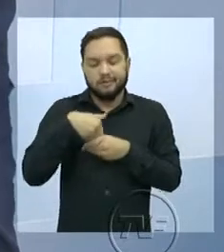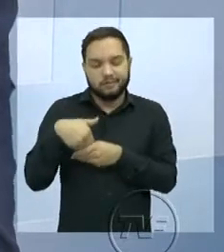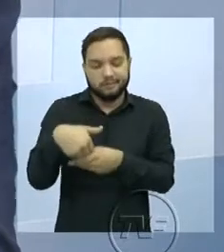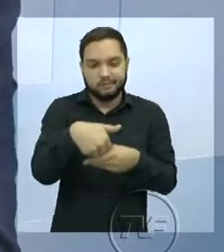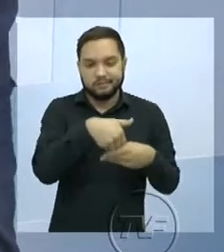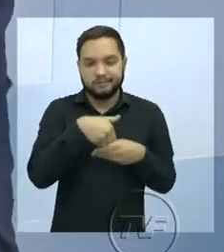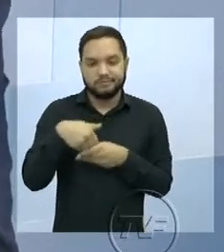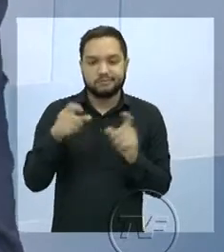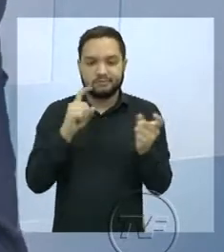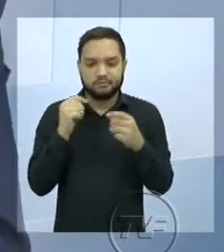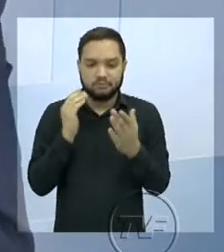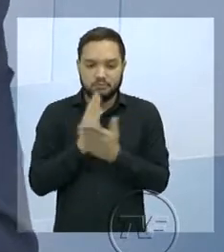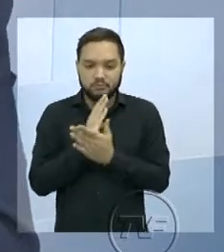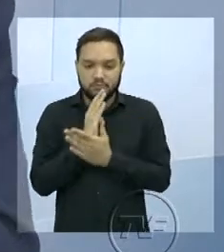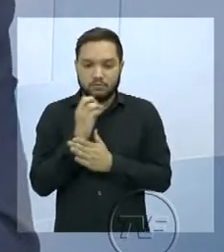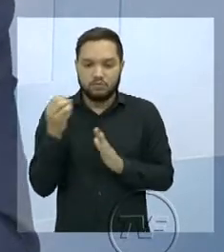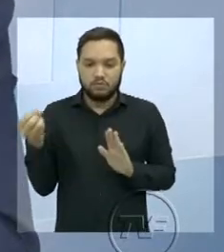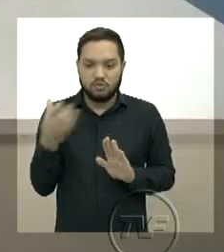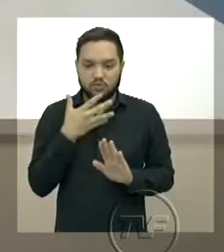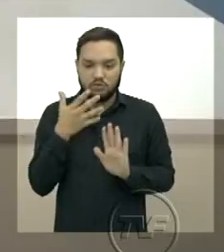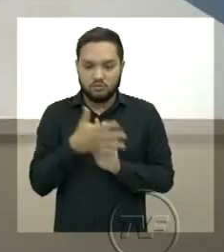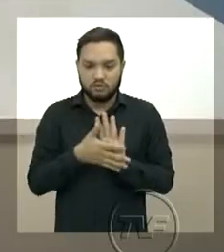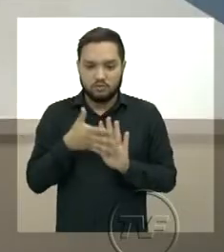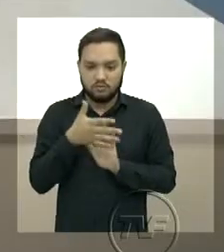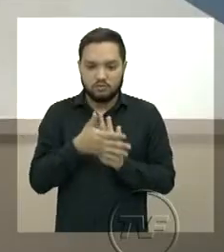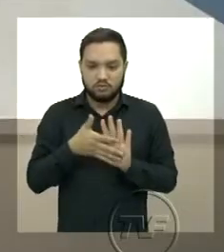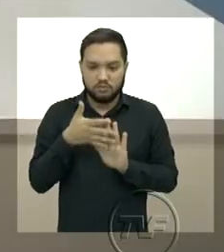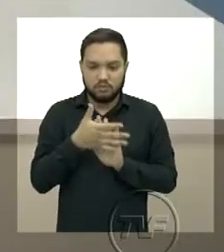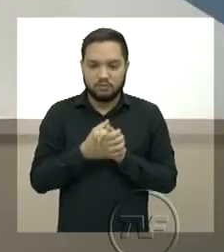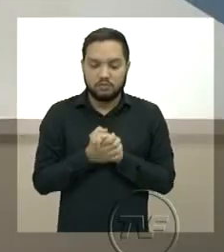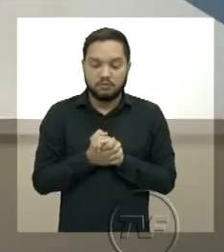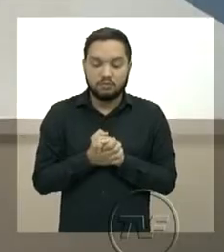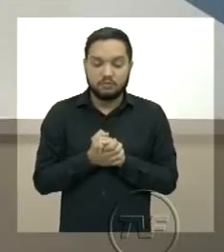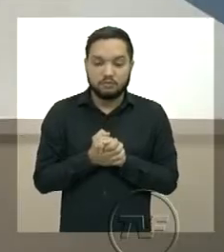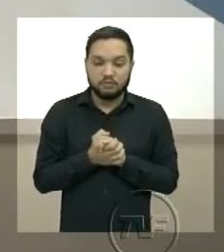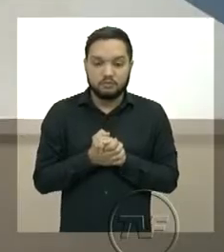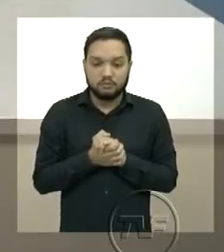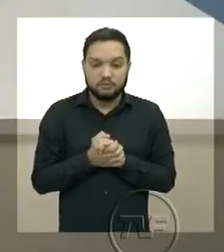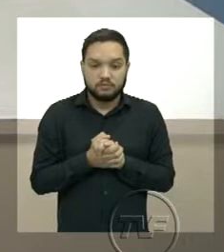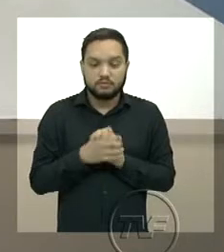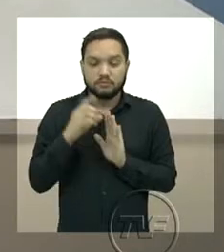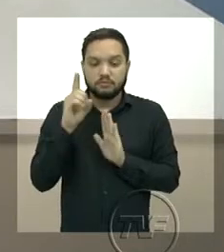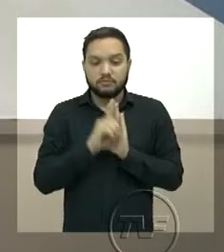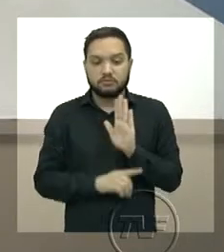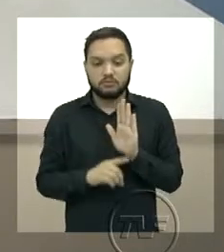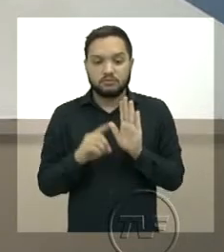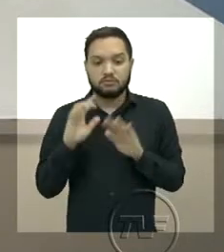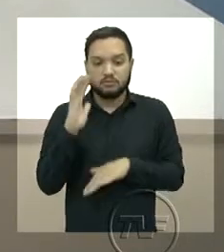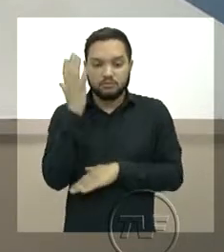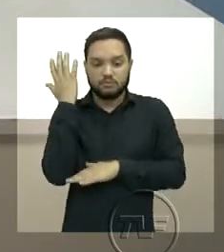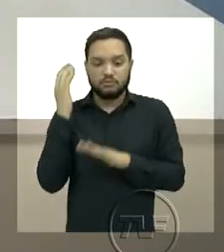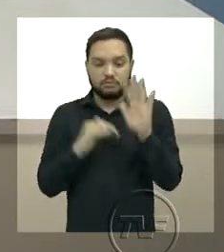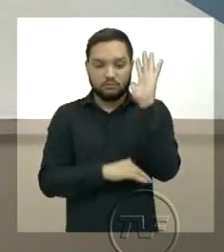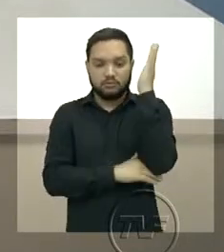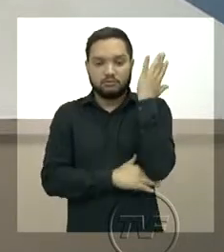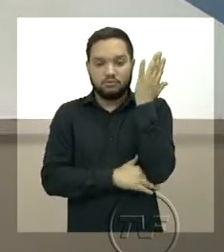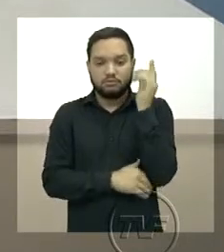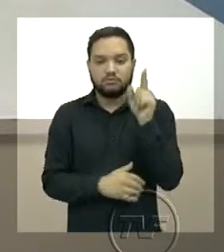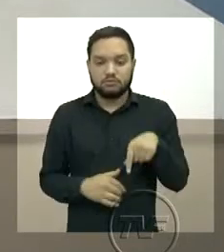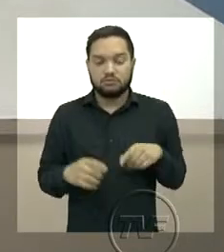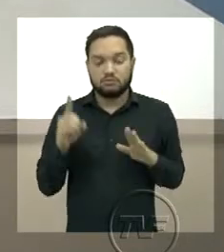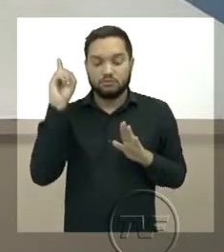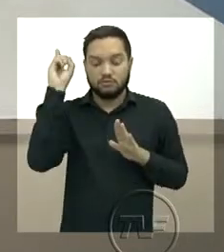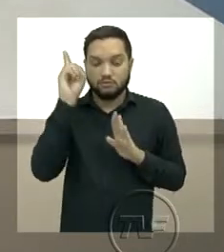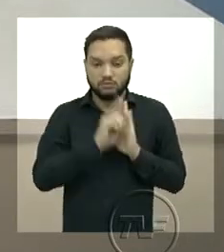discutido e aprovado o novo texto do Código da Cidade. Pois é, o direito da natureza existir, ser preservada, é um